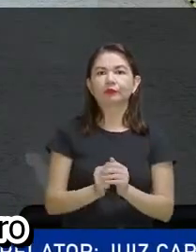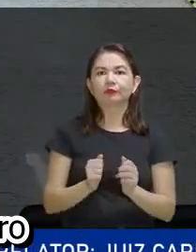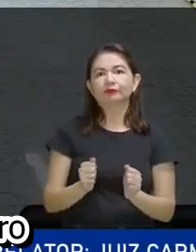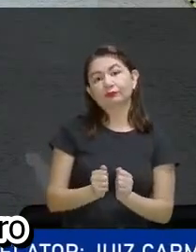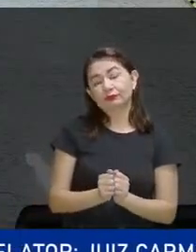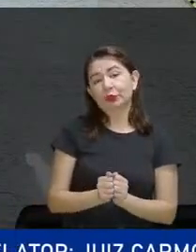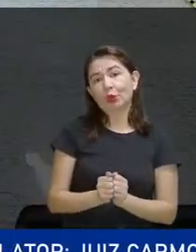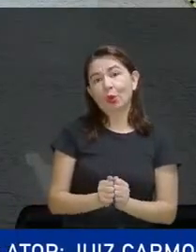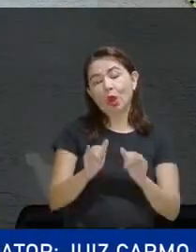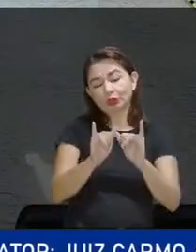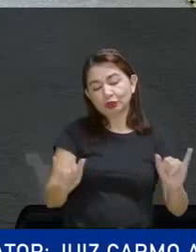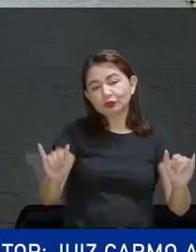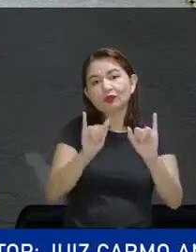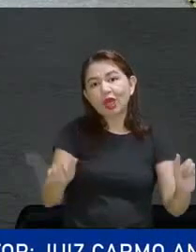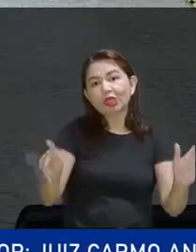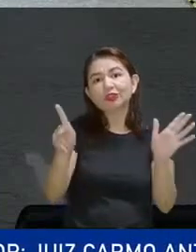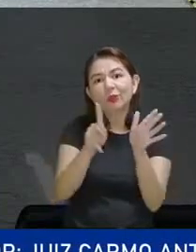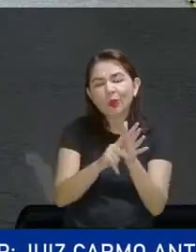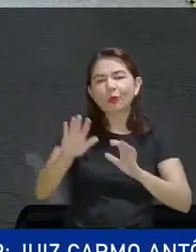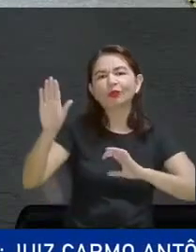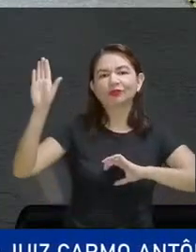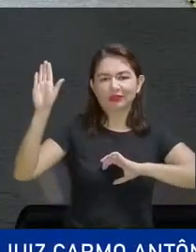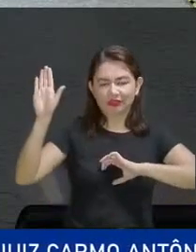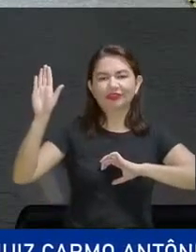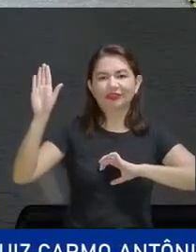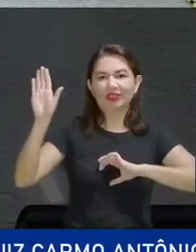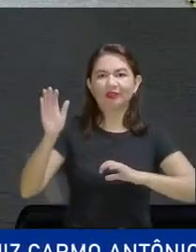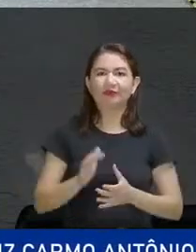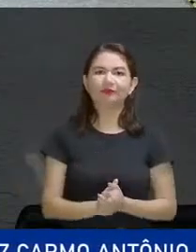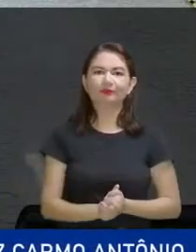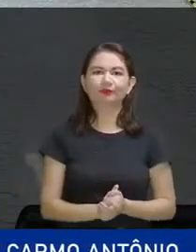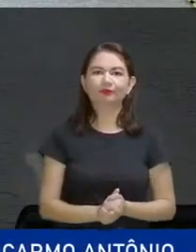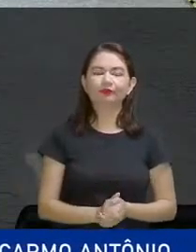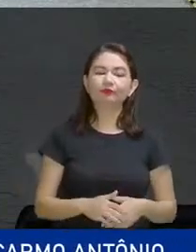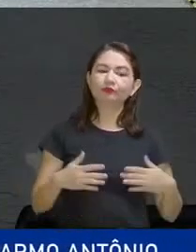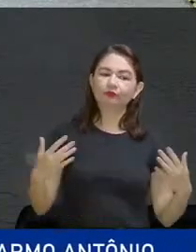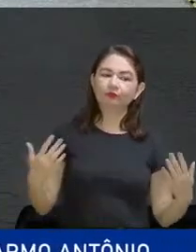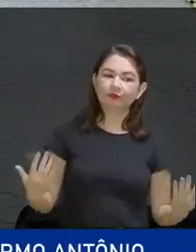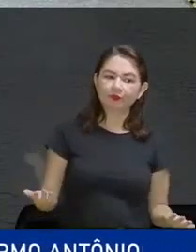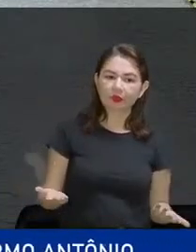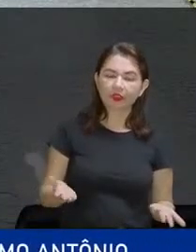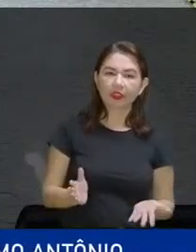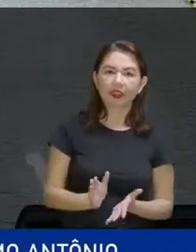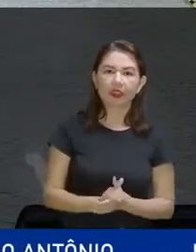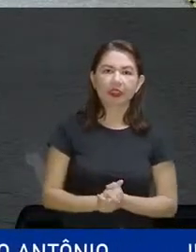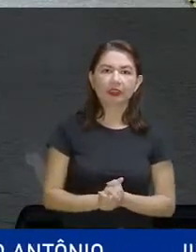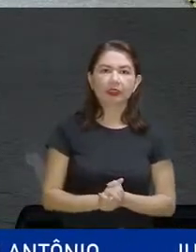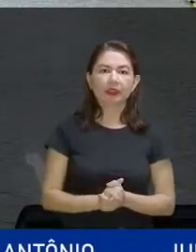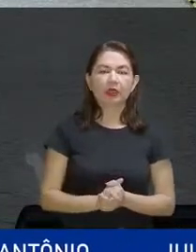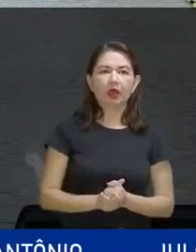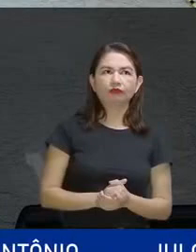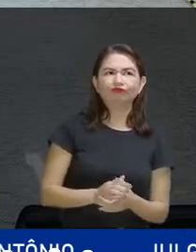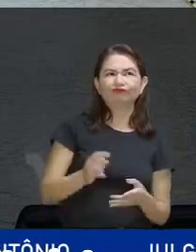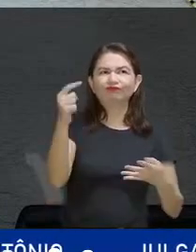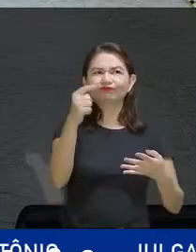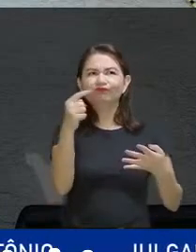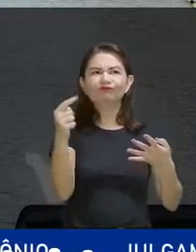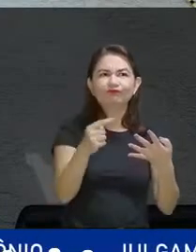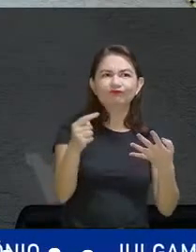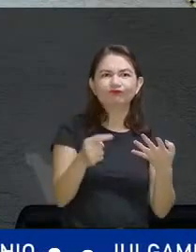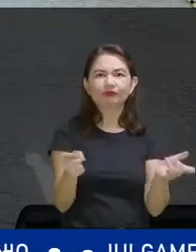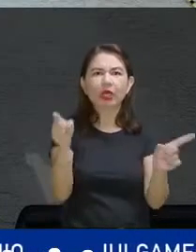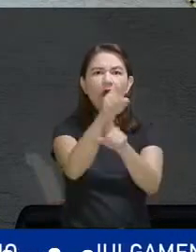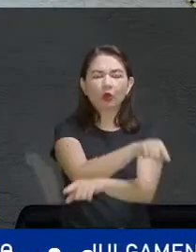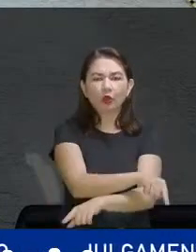propaganda do candidato. Então, como se percebe, eu registro agora, conveniente apontar algumas contradições dos depoimentos